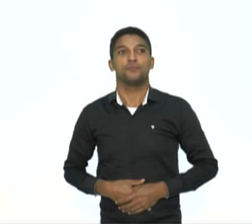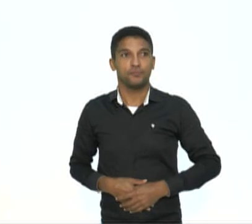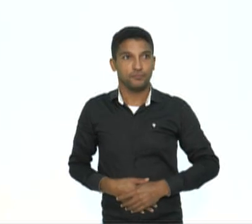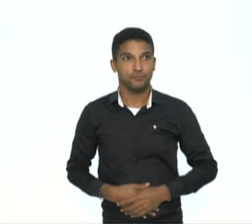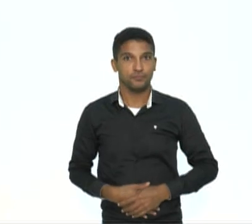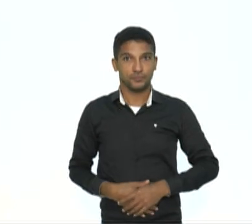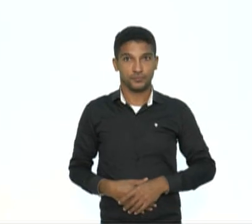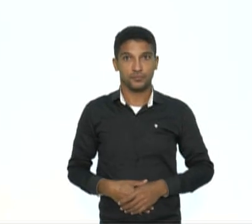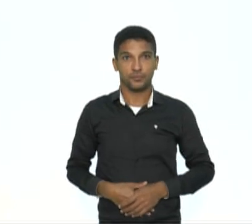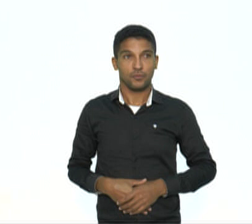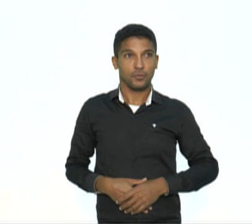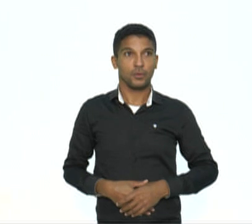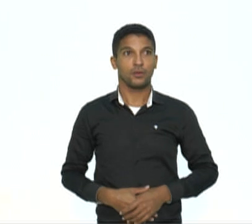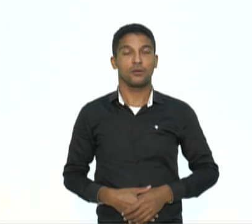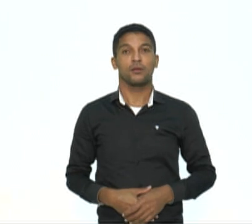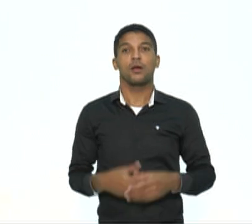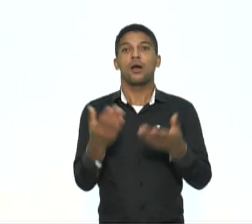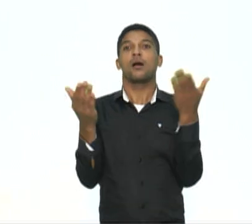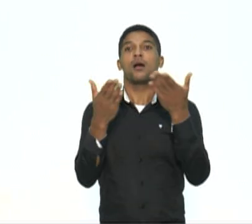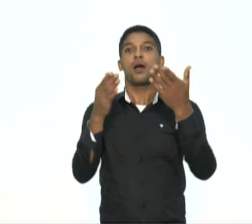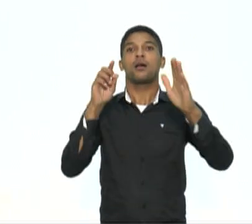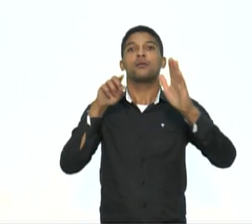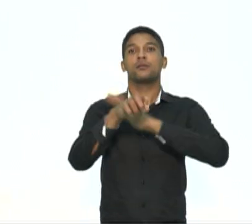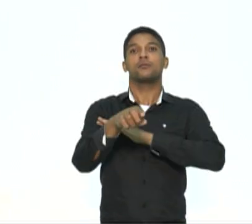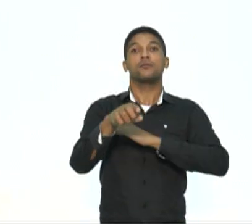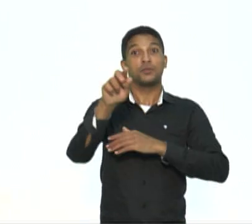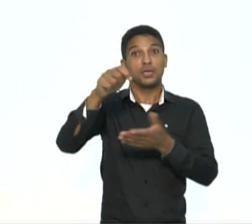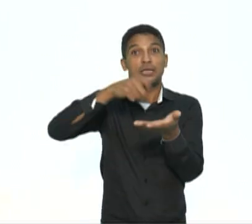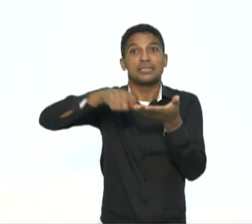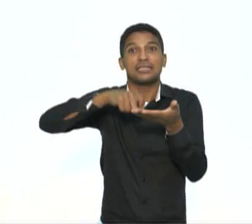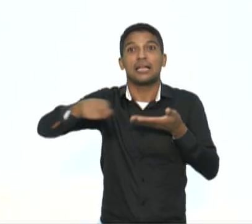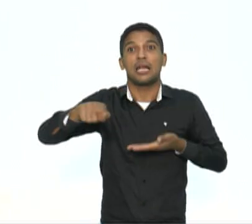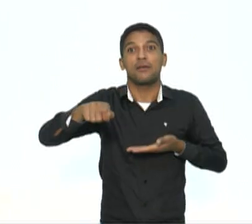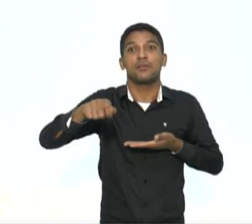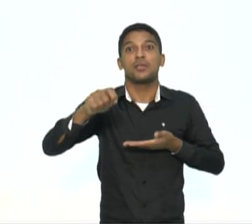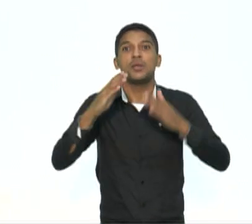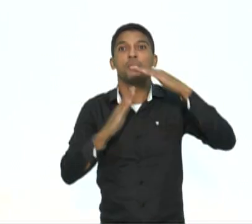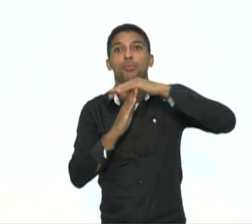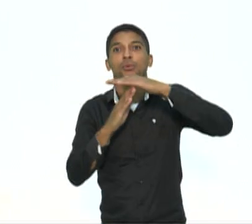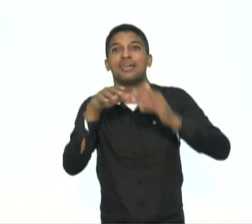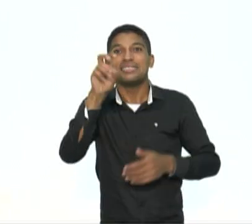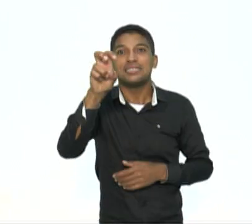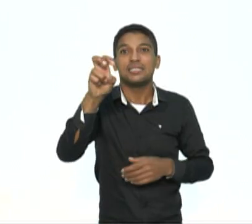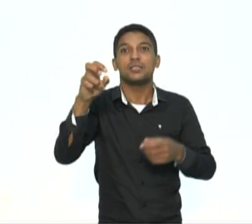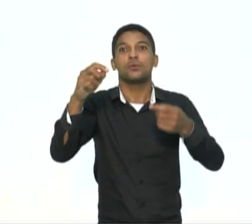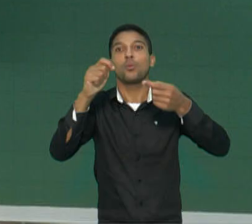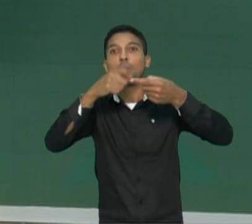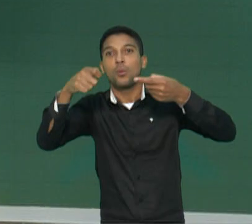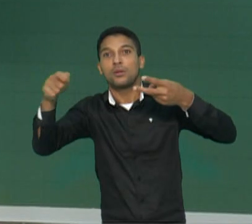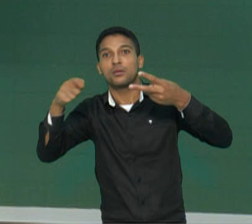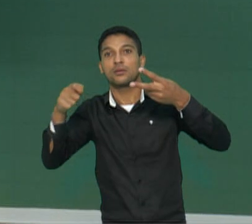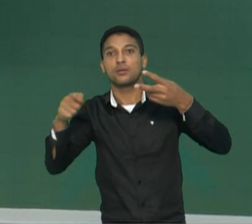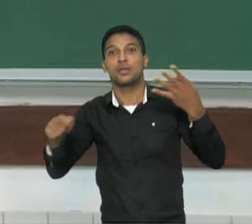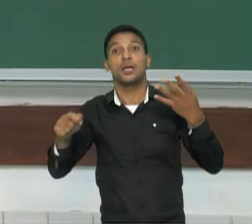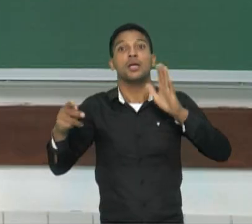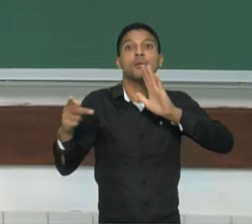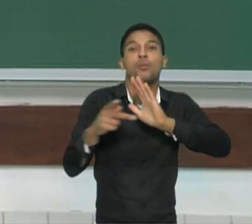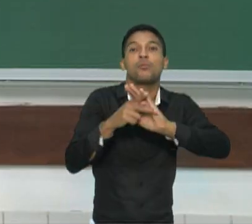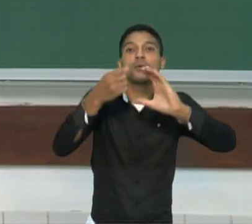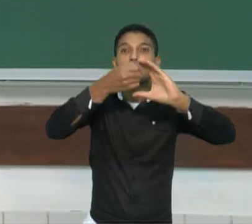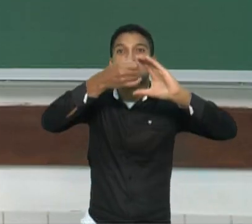Tá aí. Então, vamos lá. Escreva no mínimo 5 linhas sobre a arquitetura gótica e o que diferenciou da românica. A gente já falou bastante